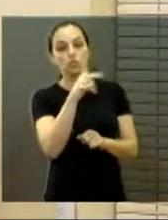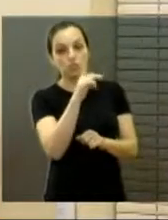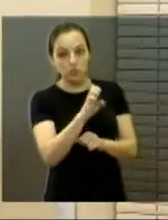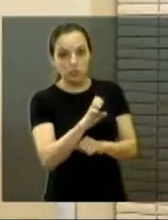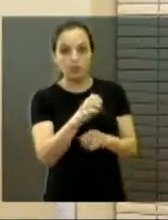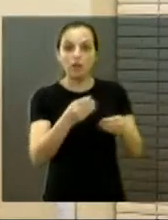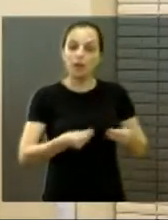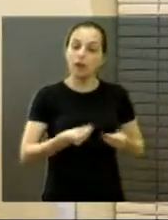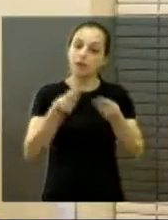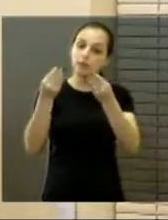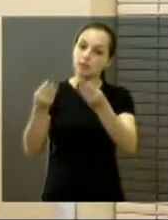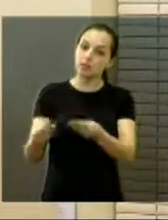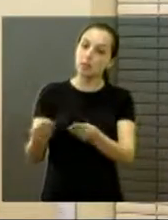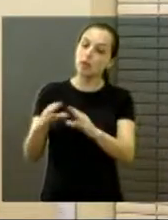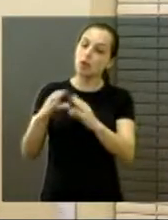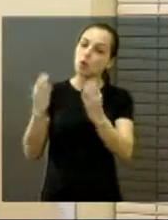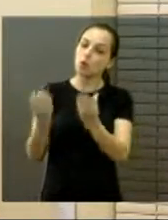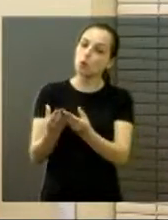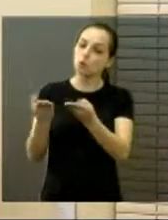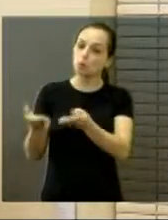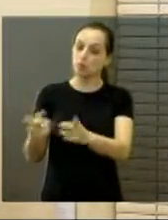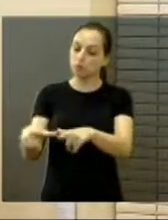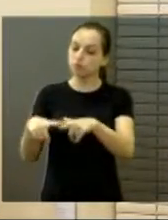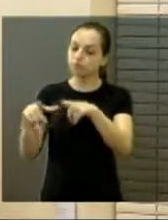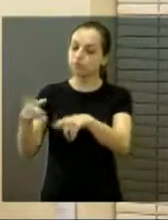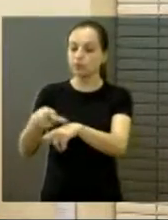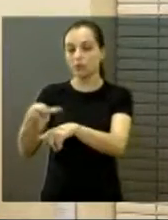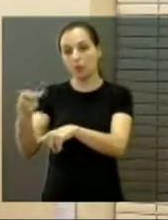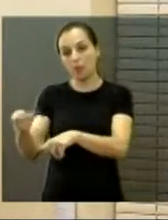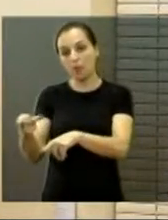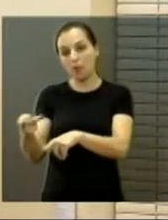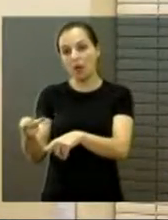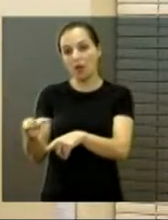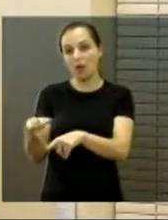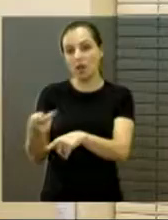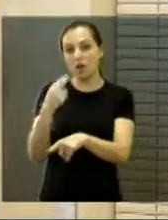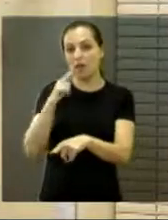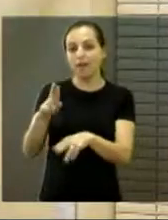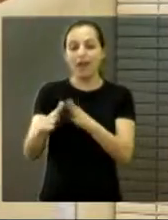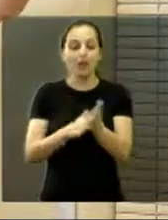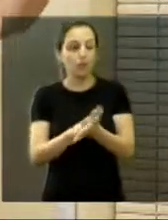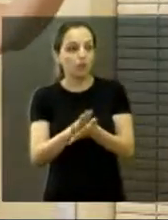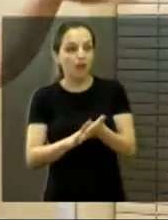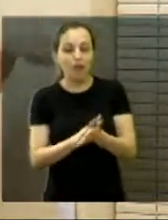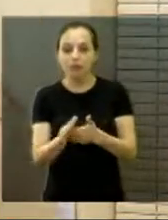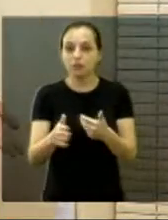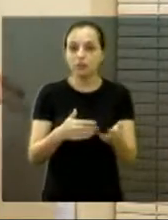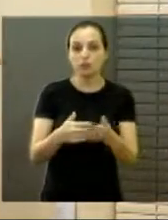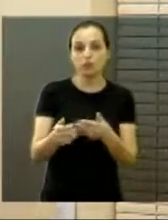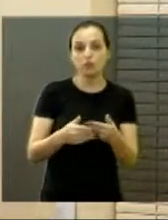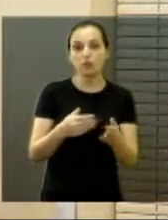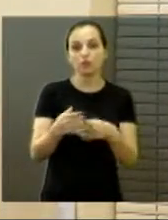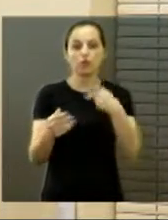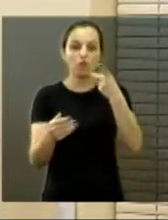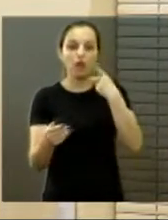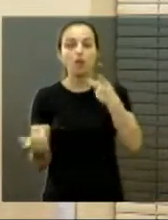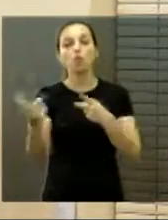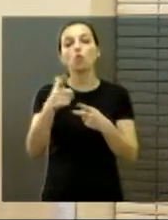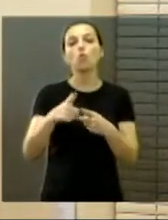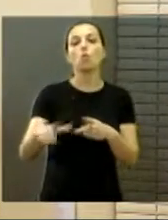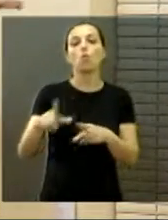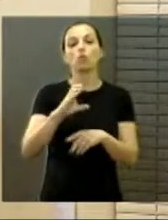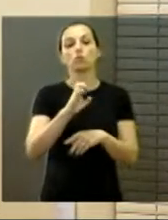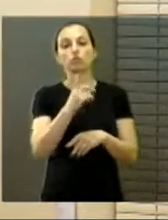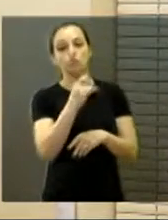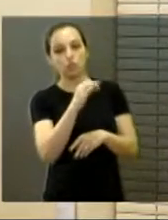A gente poderia fazer uma comissão e ir até lá entregar. E nem um recado para a gente chegou, porque falou com outro Chico do EJA. Ela está na